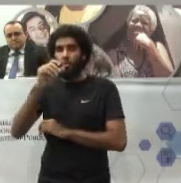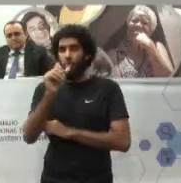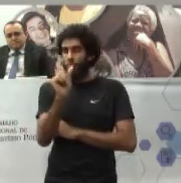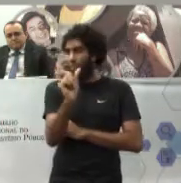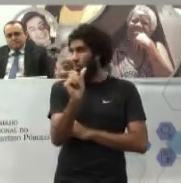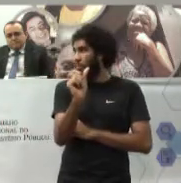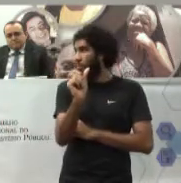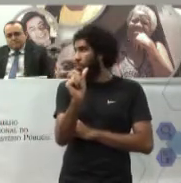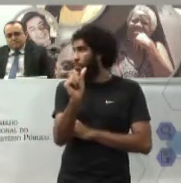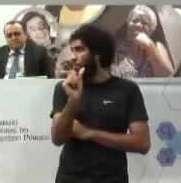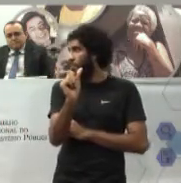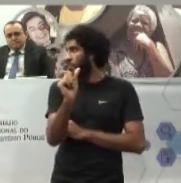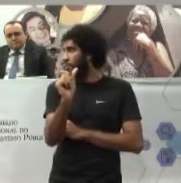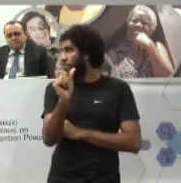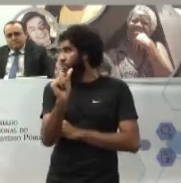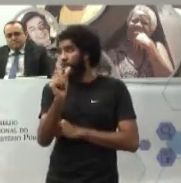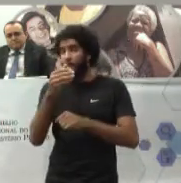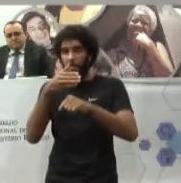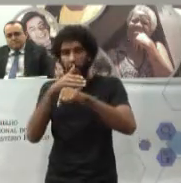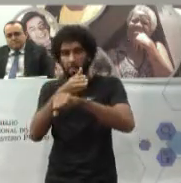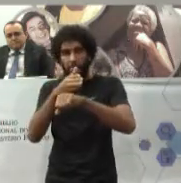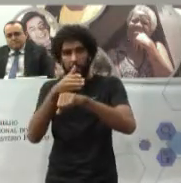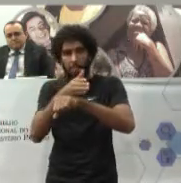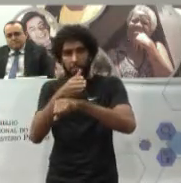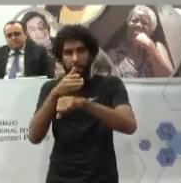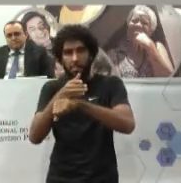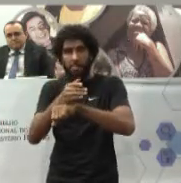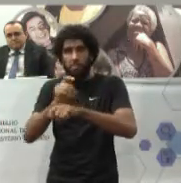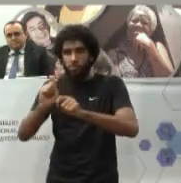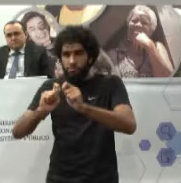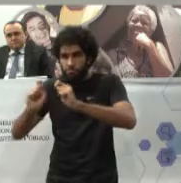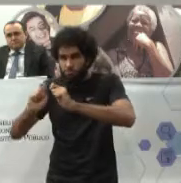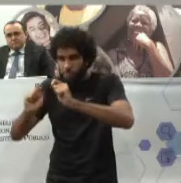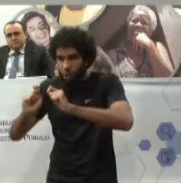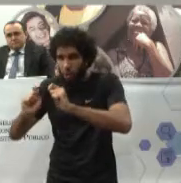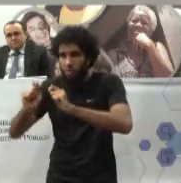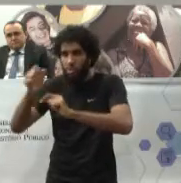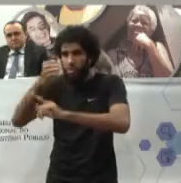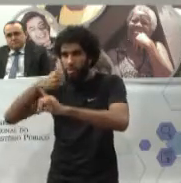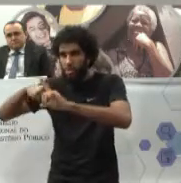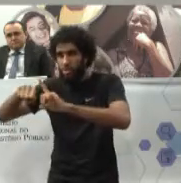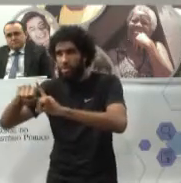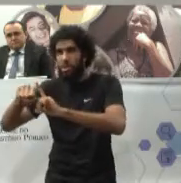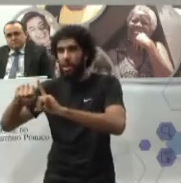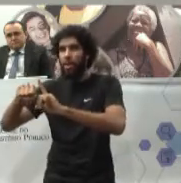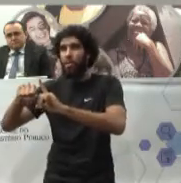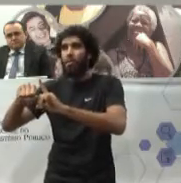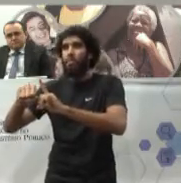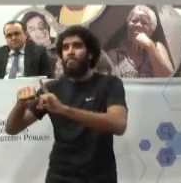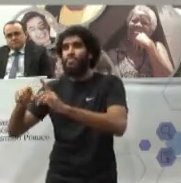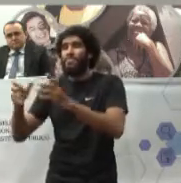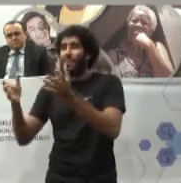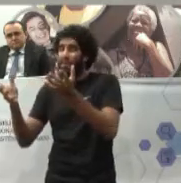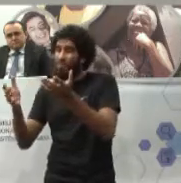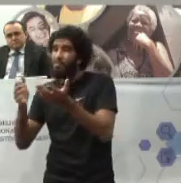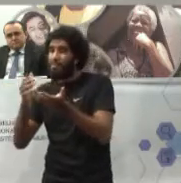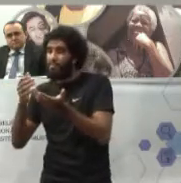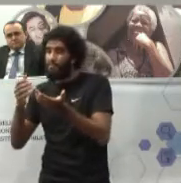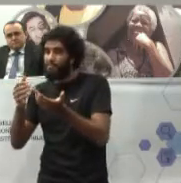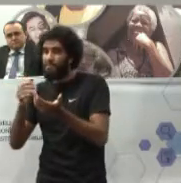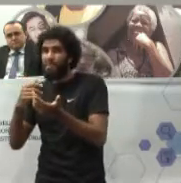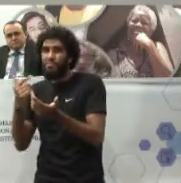há a participação do controle social nesse debate ainda não vitorioso e com derrotas significativas